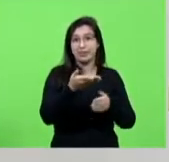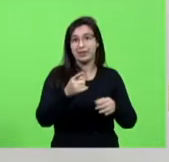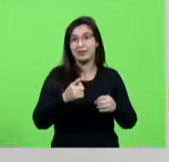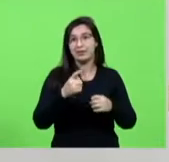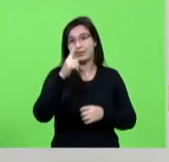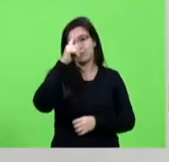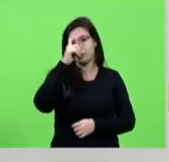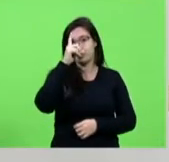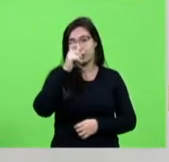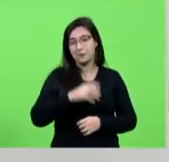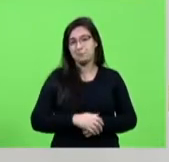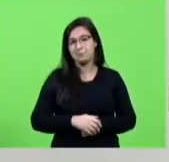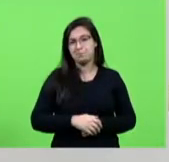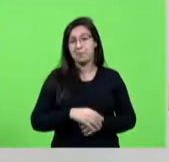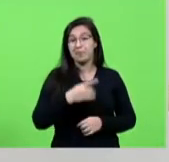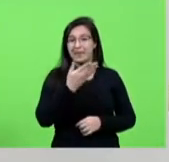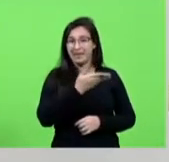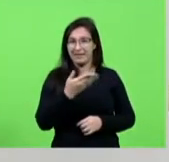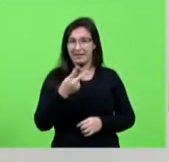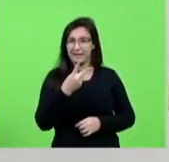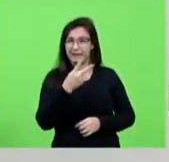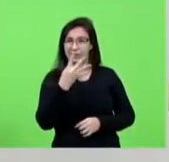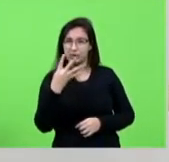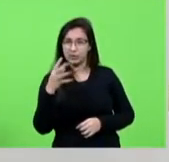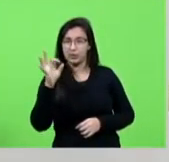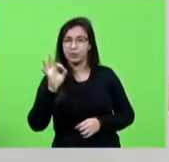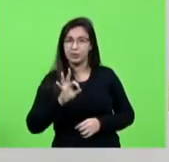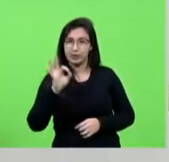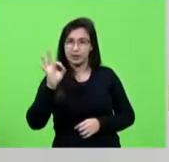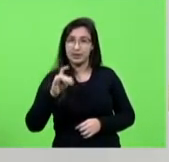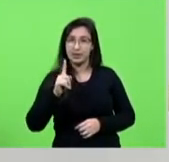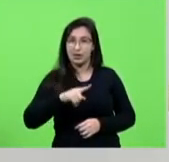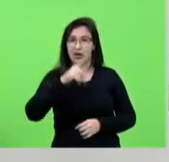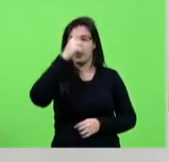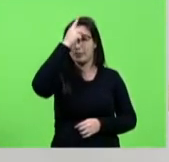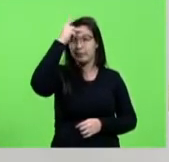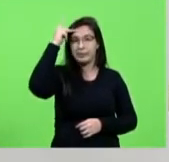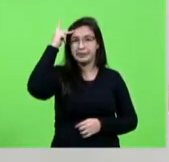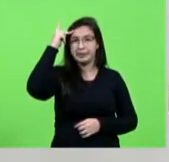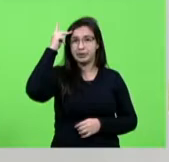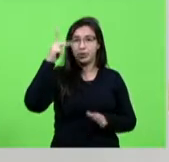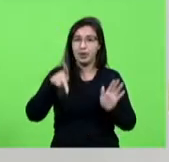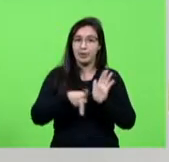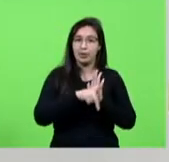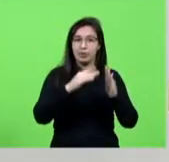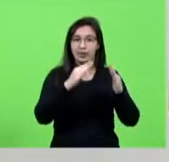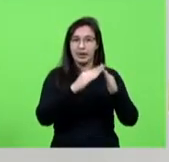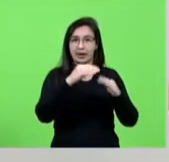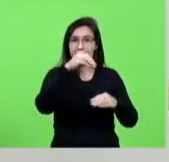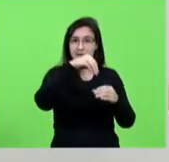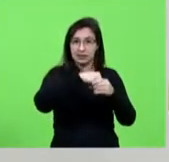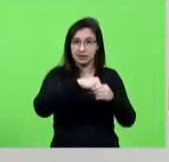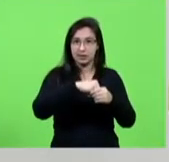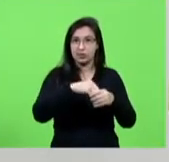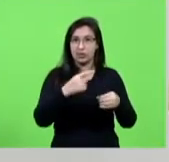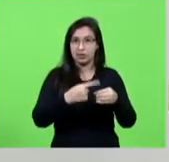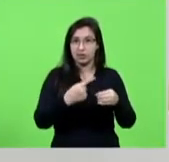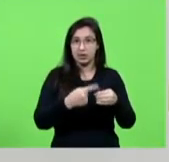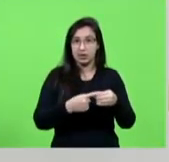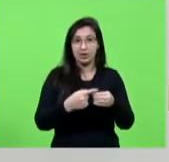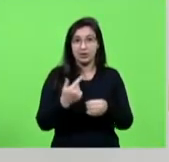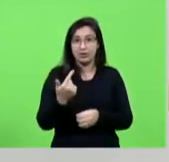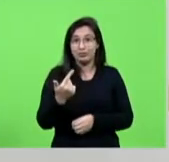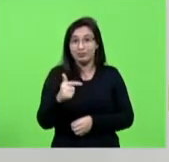serviços, 24% são de pessoas que não moram em Joinville. De todos os serviços